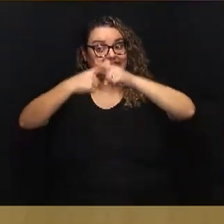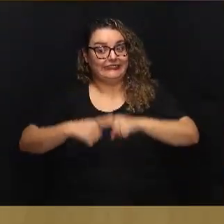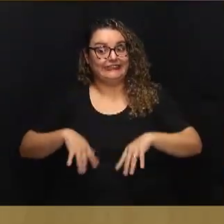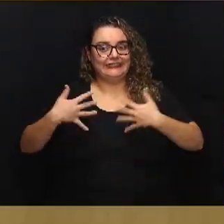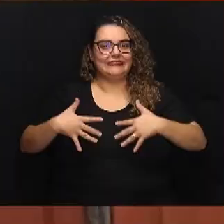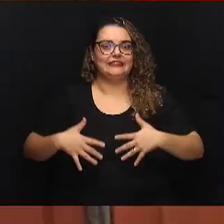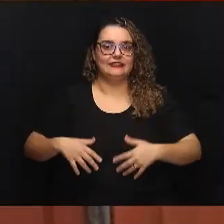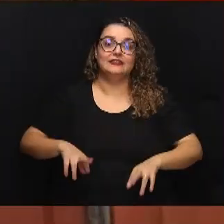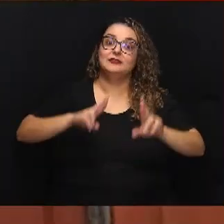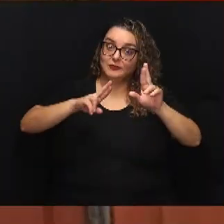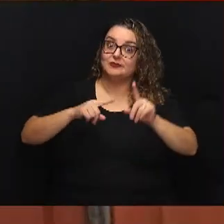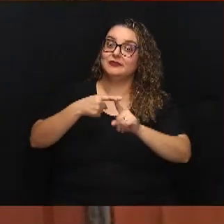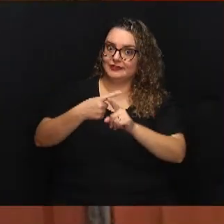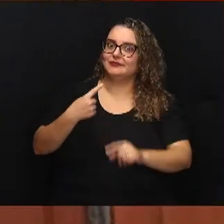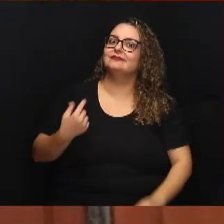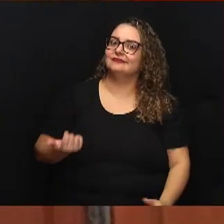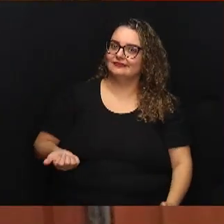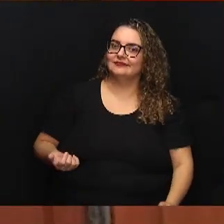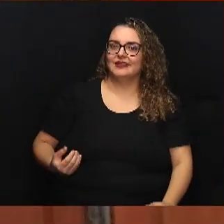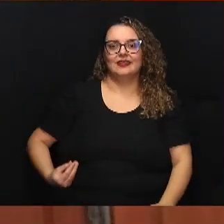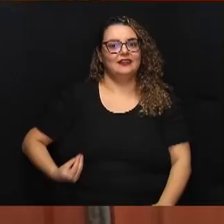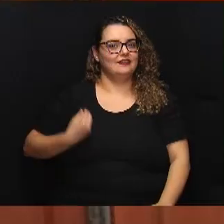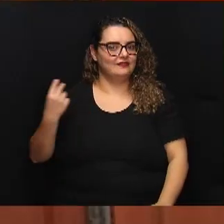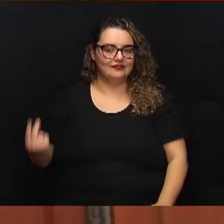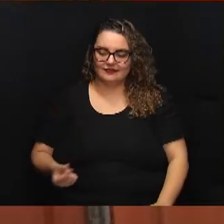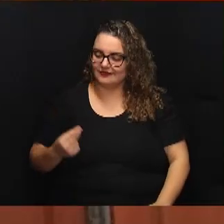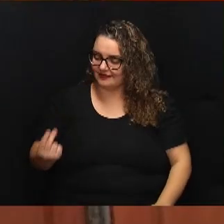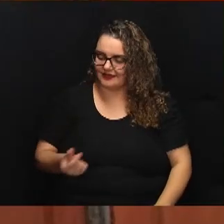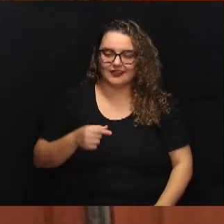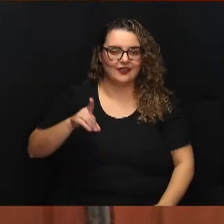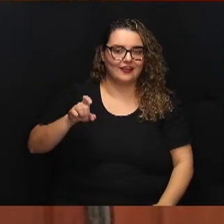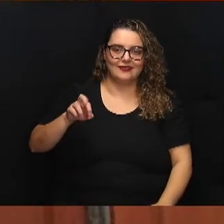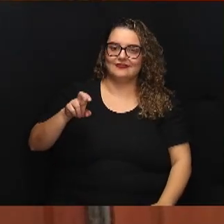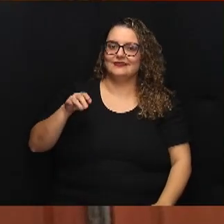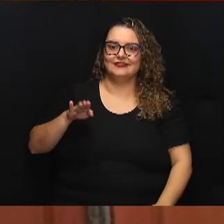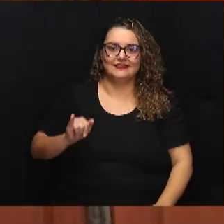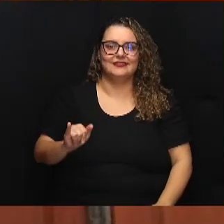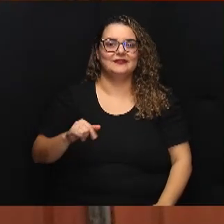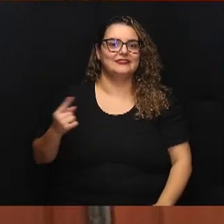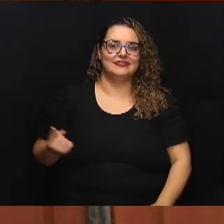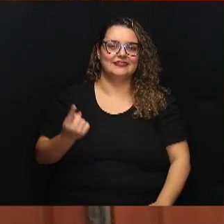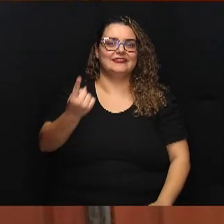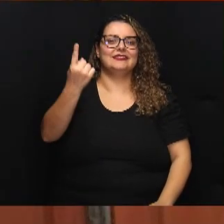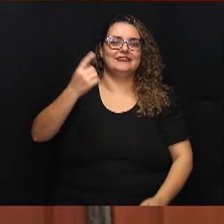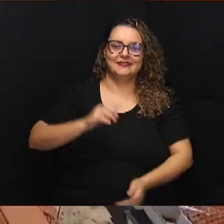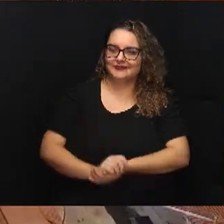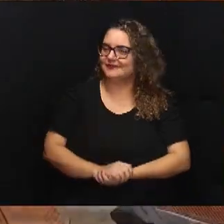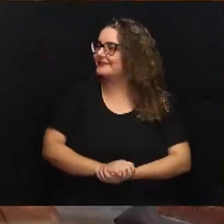forma positiva, né? Vida longa ao derby, que isso daí seja imortal.